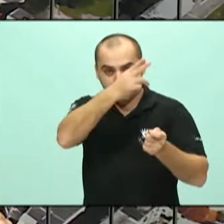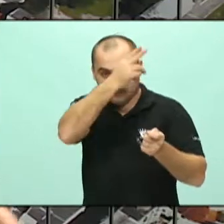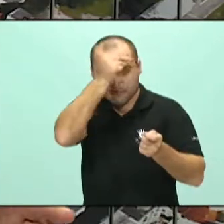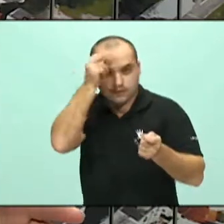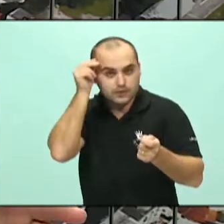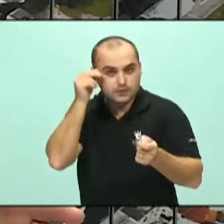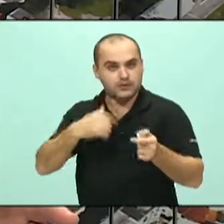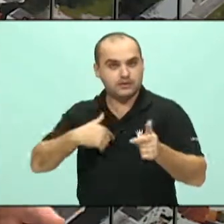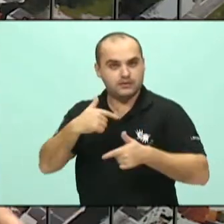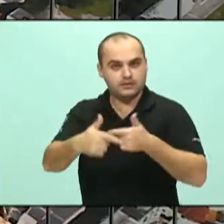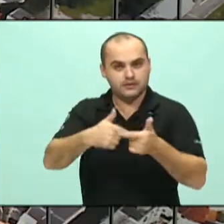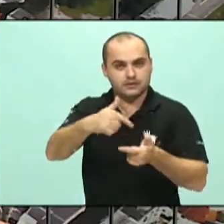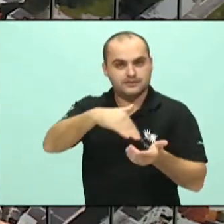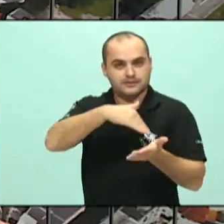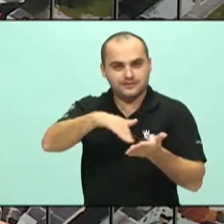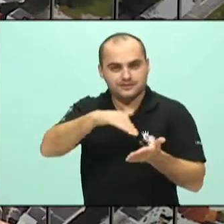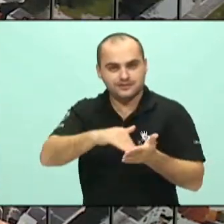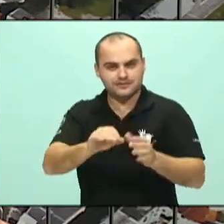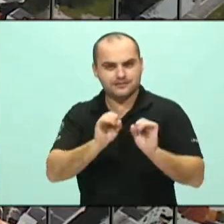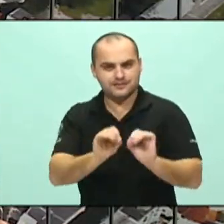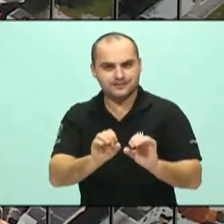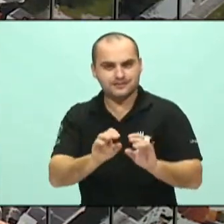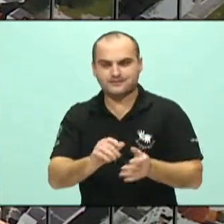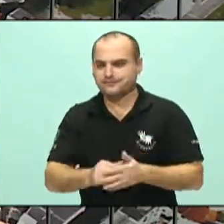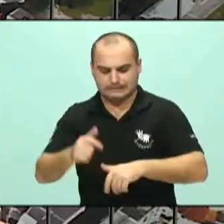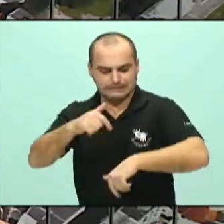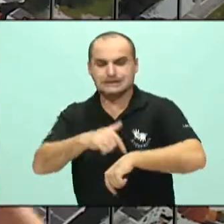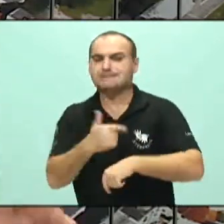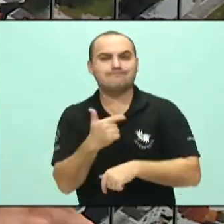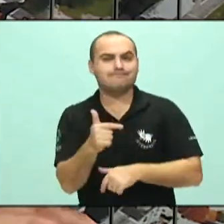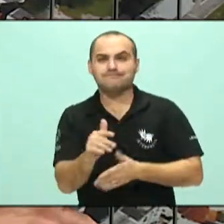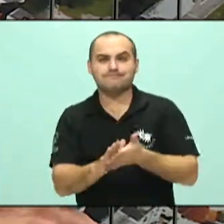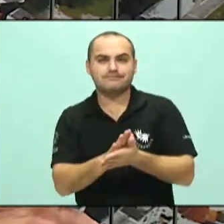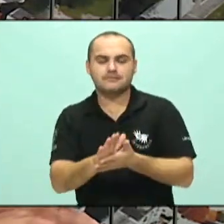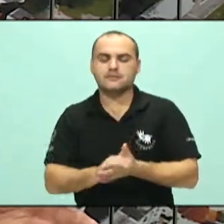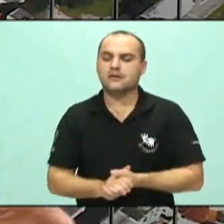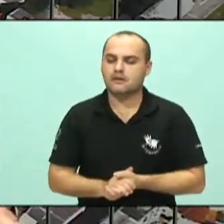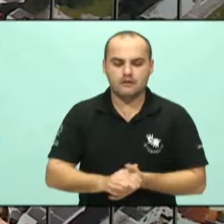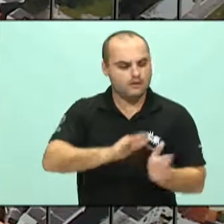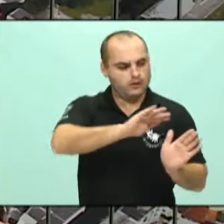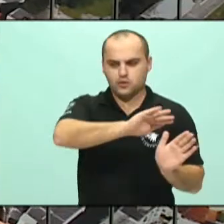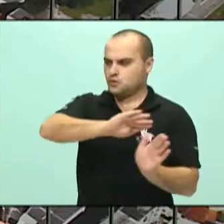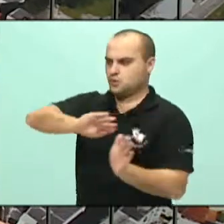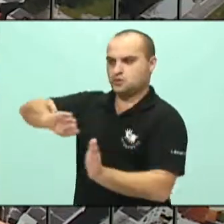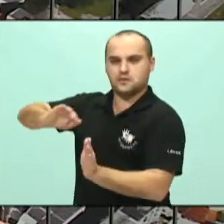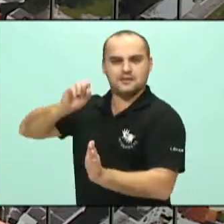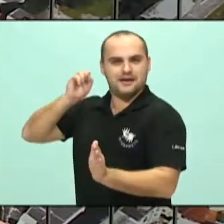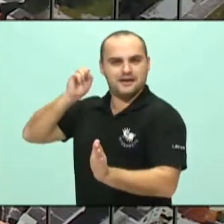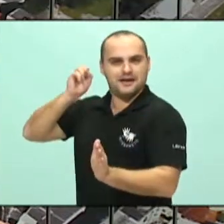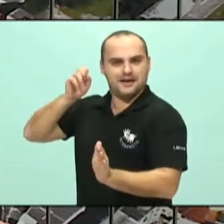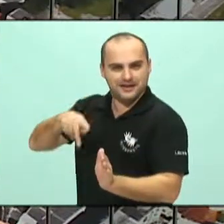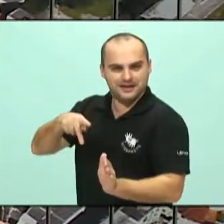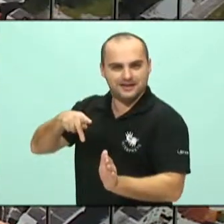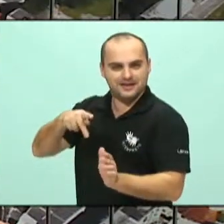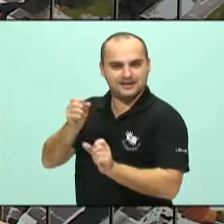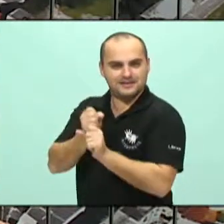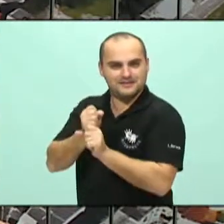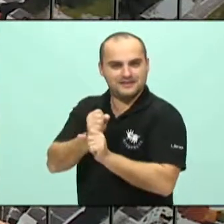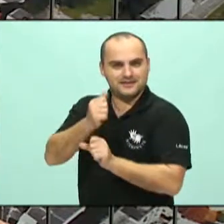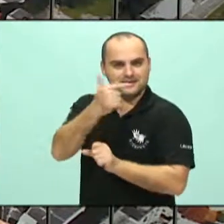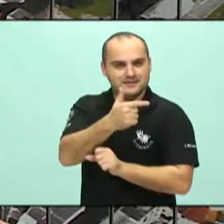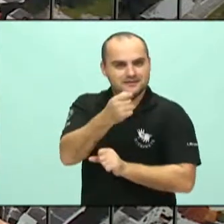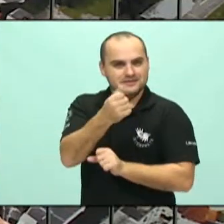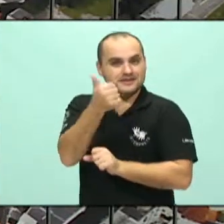na prefeitura, na Secretaria de Educação e o tempo me faltava. Quando me aposentei, em